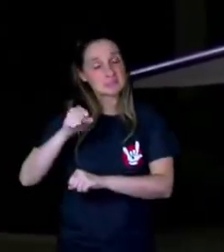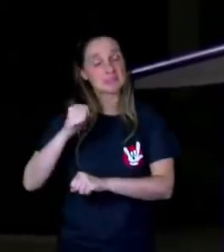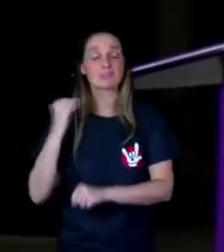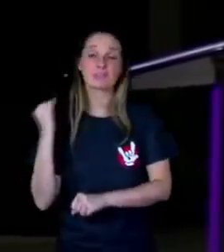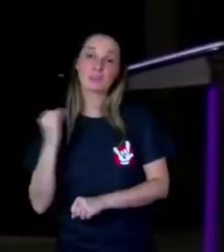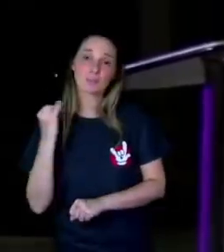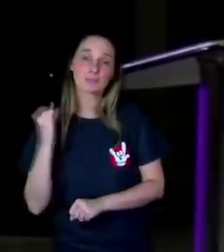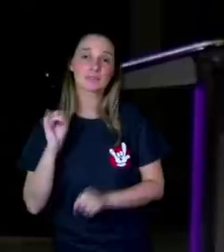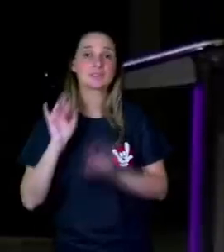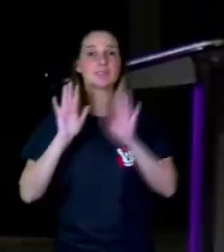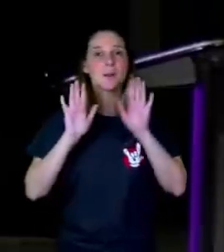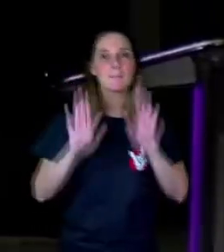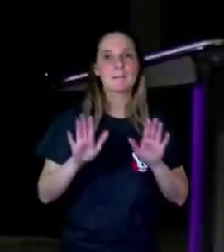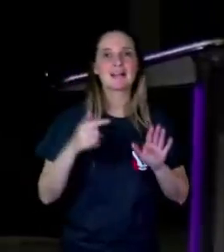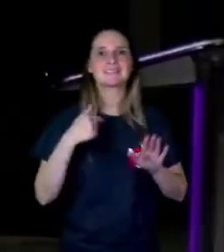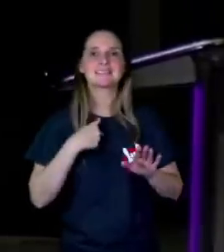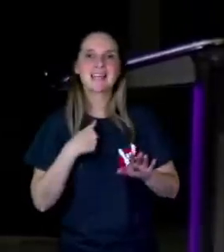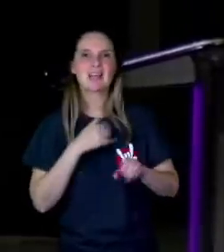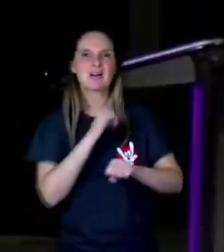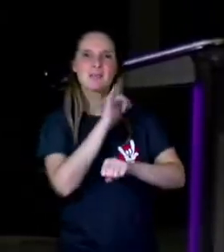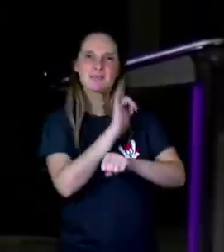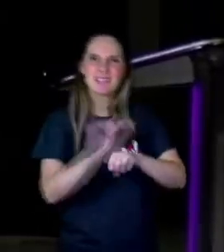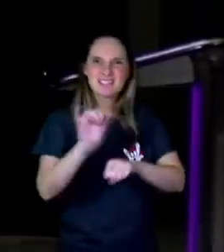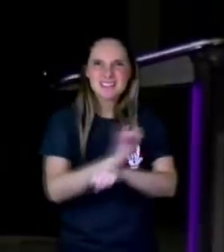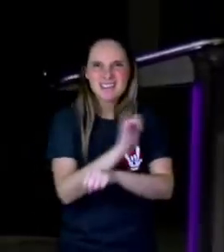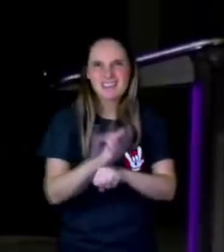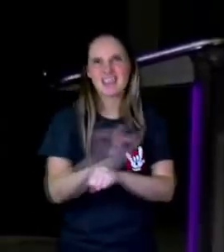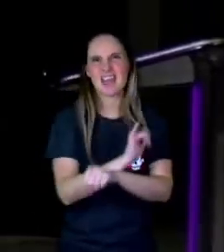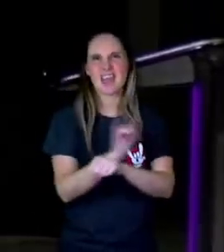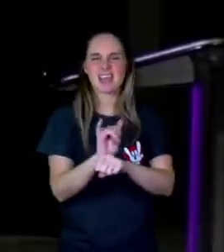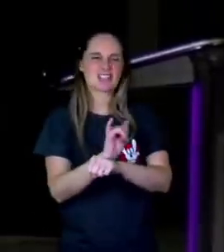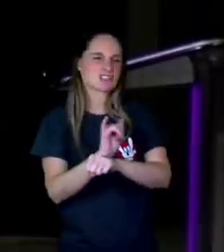Mas se eu ficar tentando arrumar uma estratégia para cada situação,